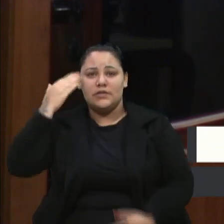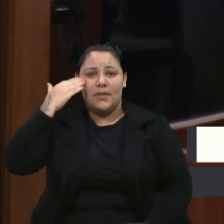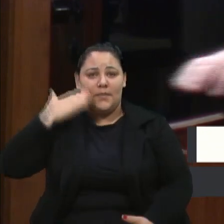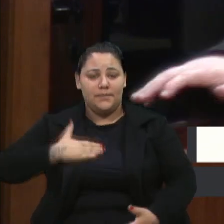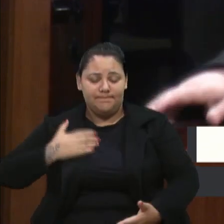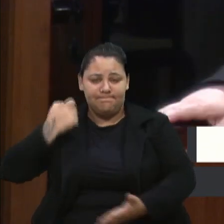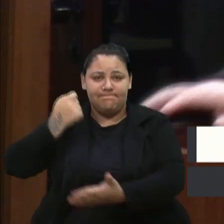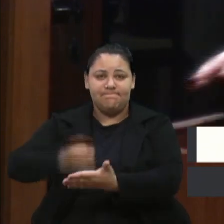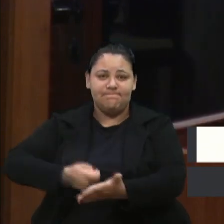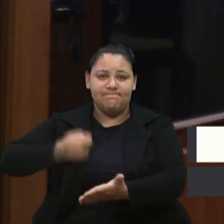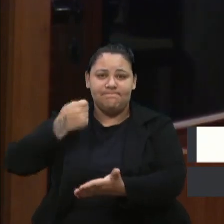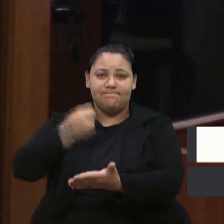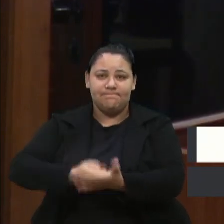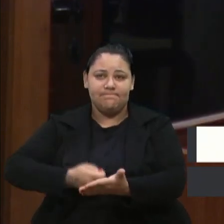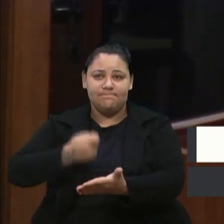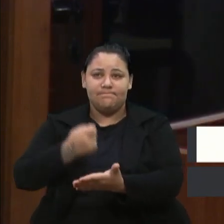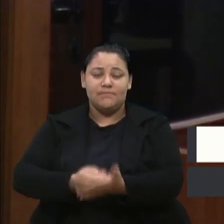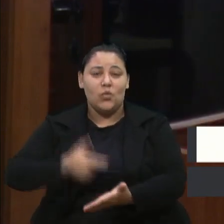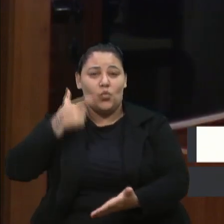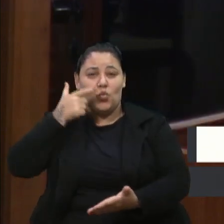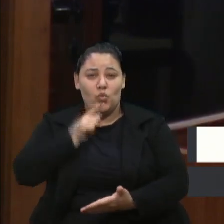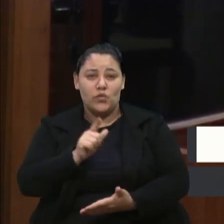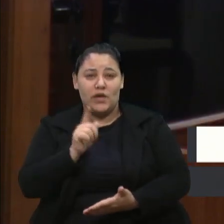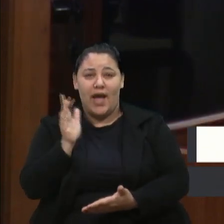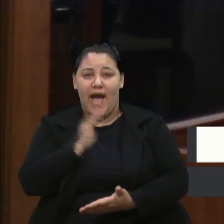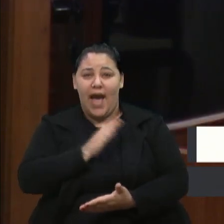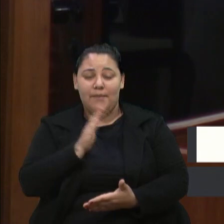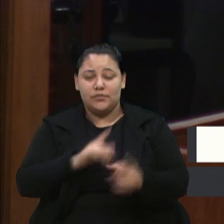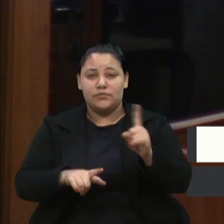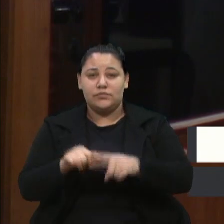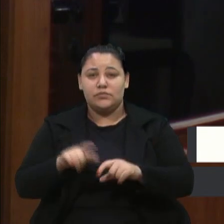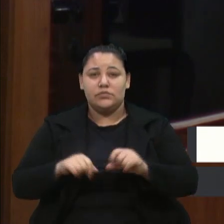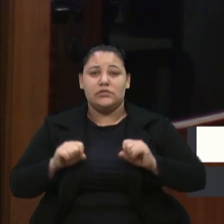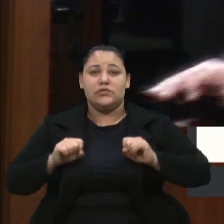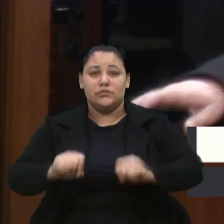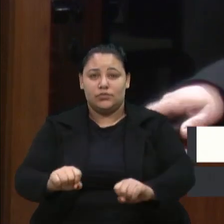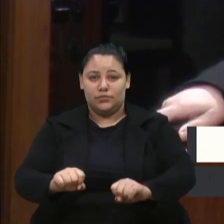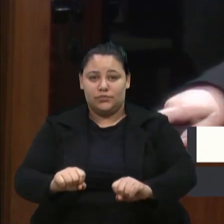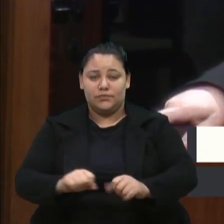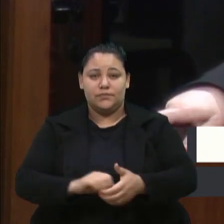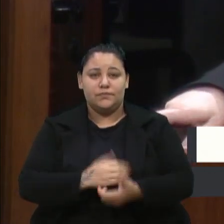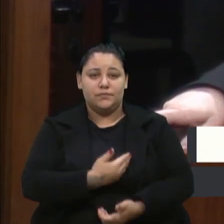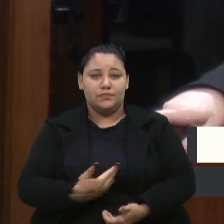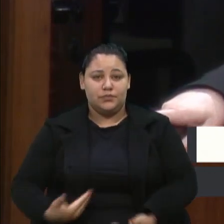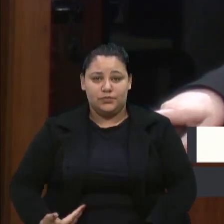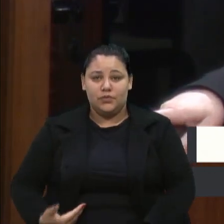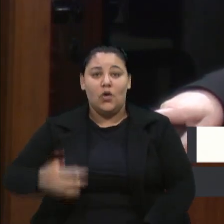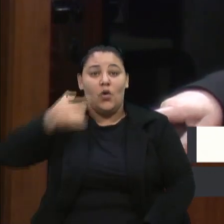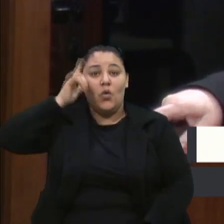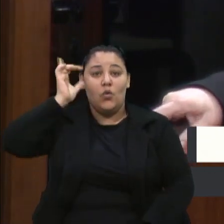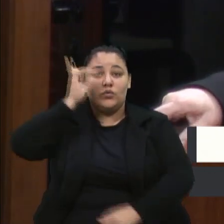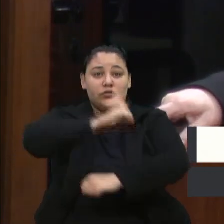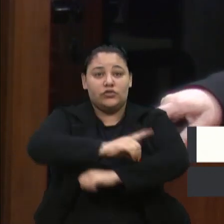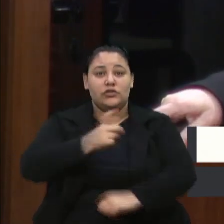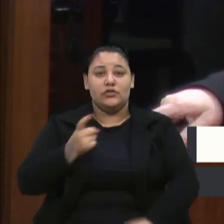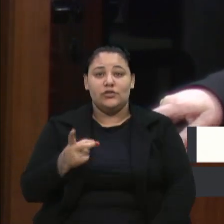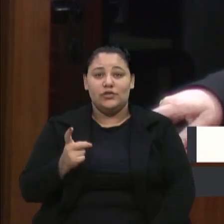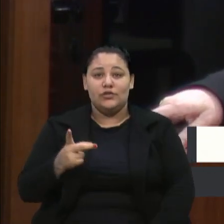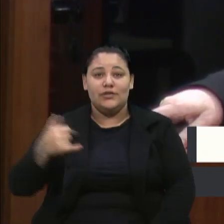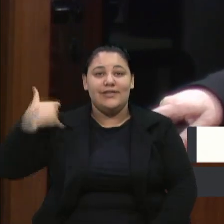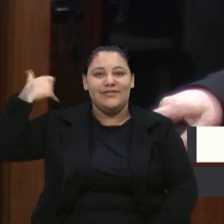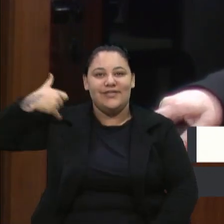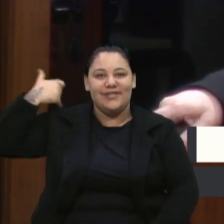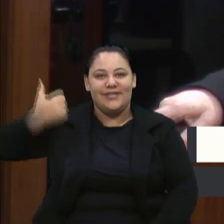luta para que saia de uma vez por toda o mercado público. E ontem, dia 12, foi o aniversário de